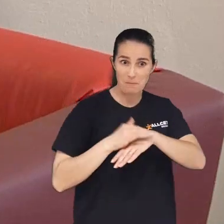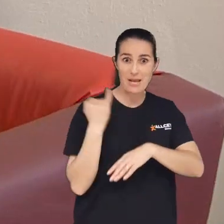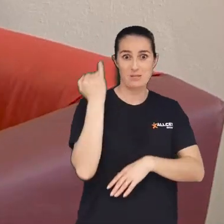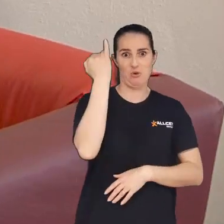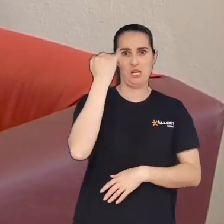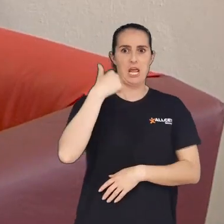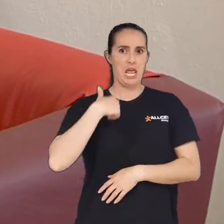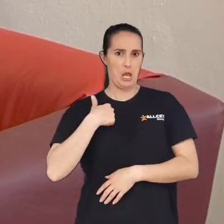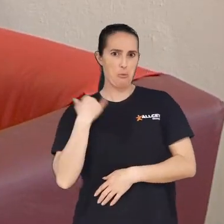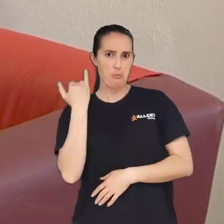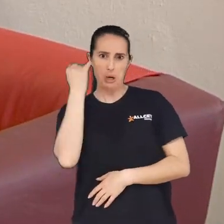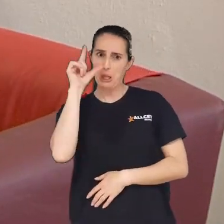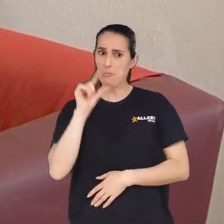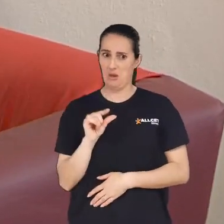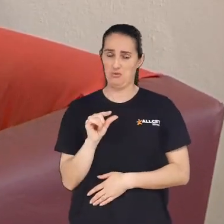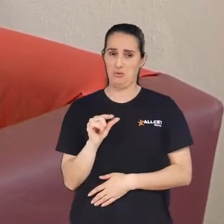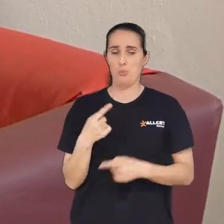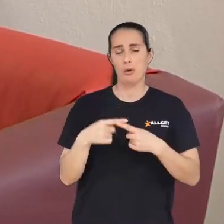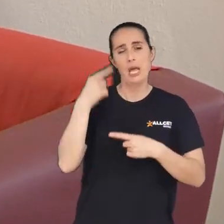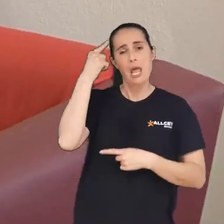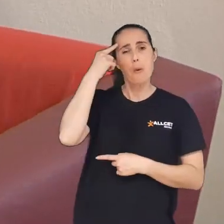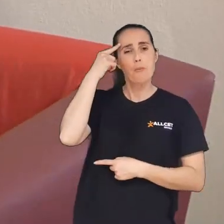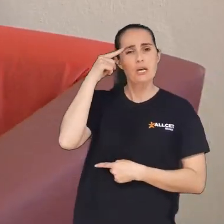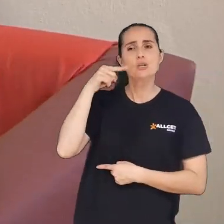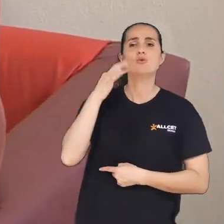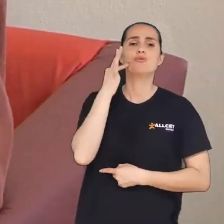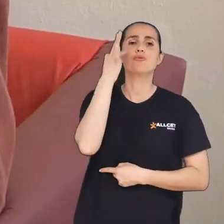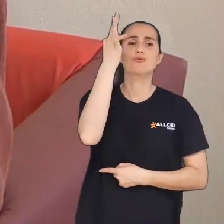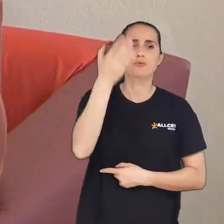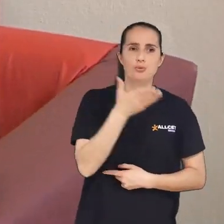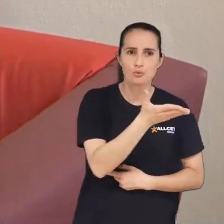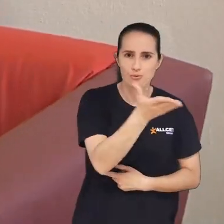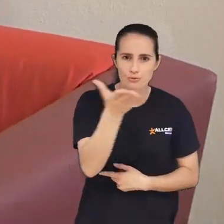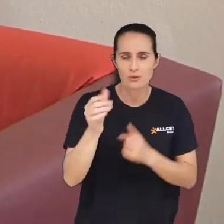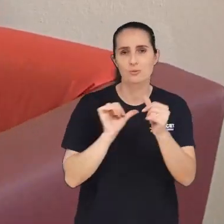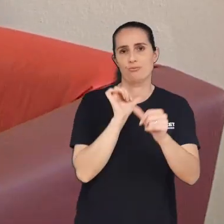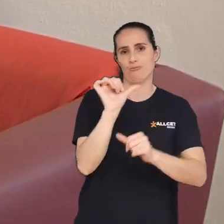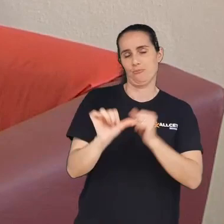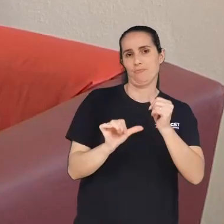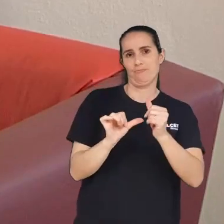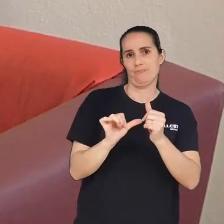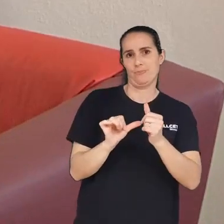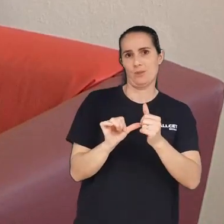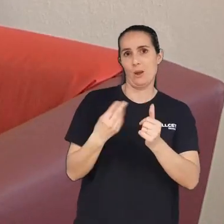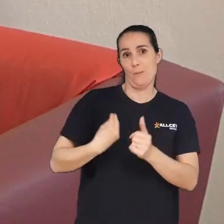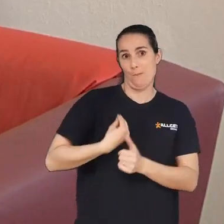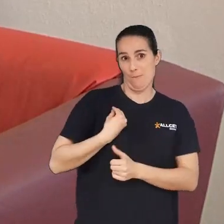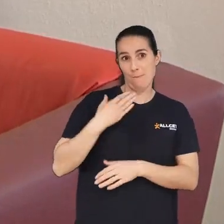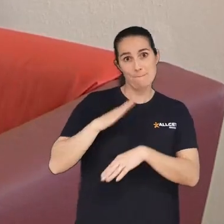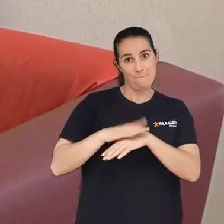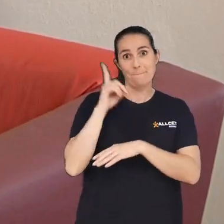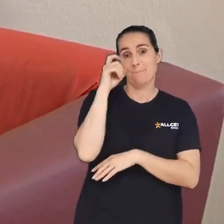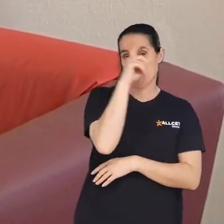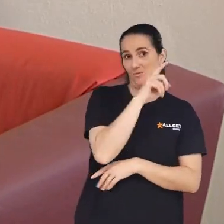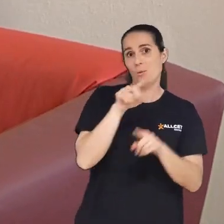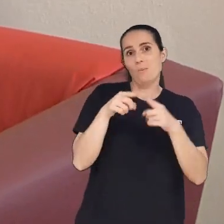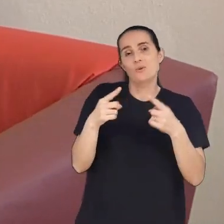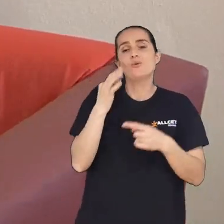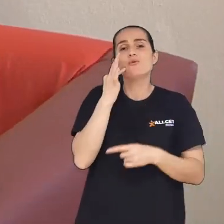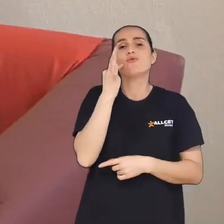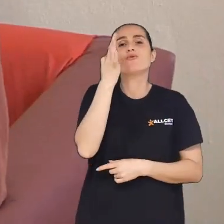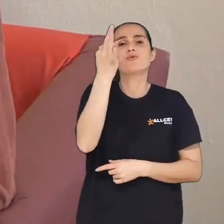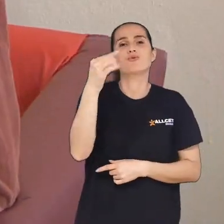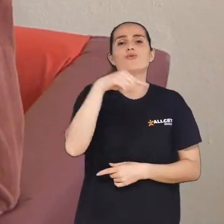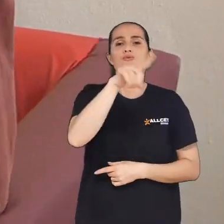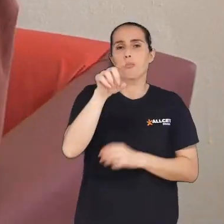mais importante, na minha opinião, do que a função que eu exerço atualmente. Porque eu penso que o futuro pode ser mudado. O